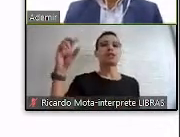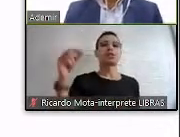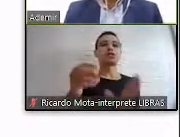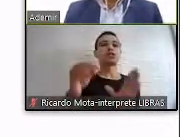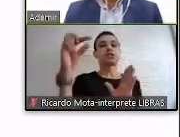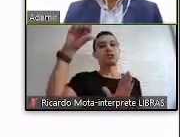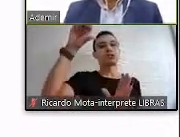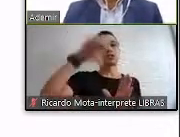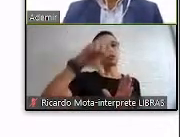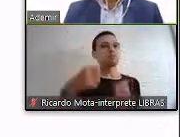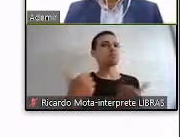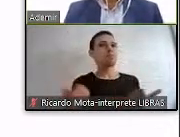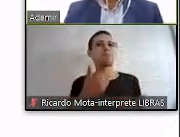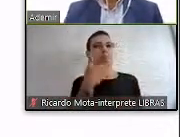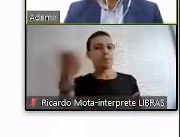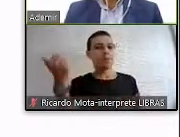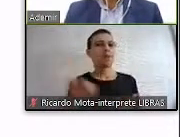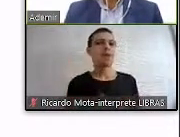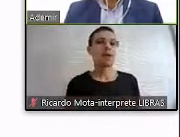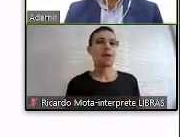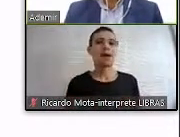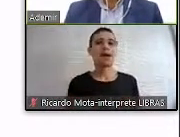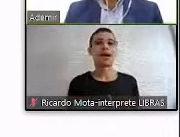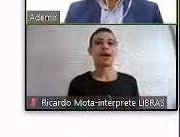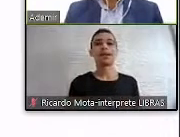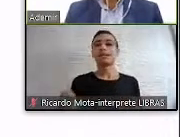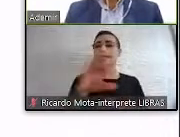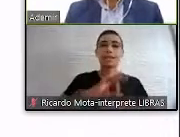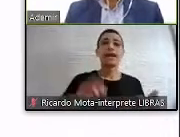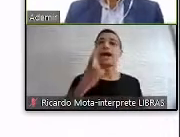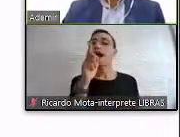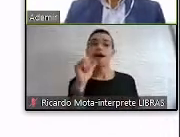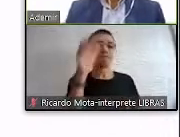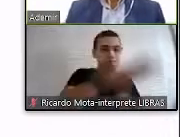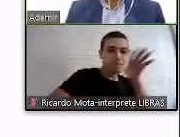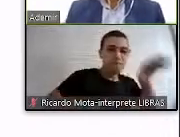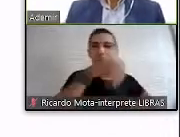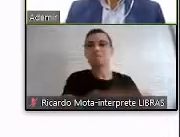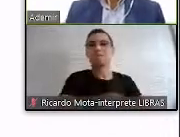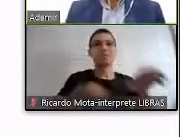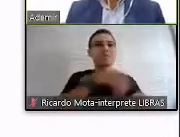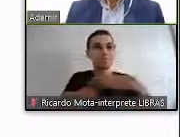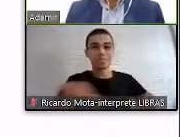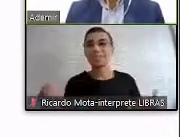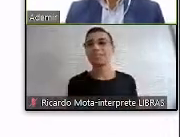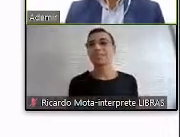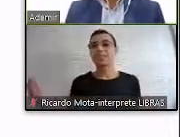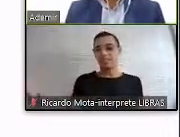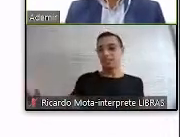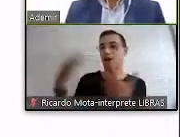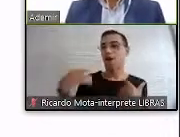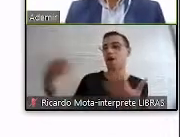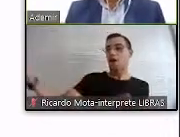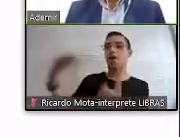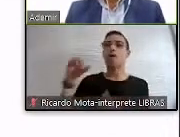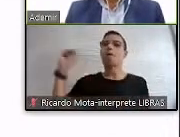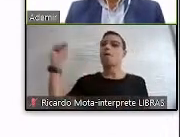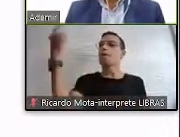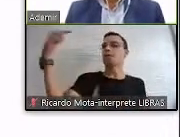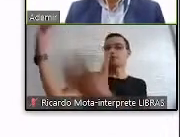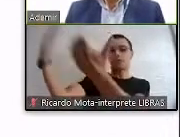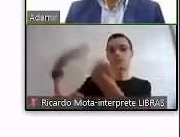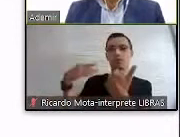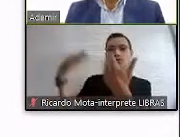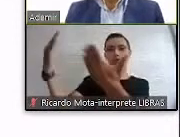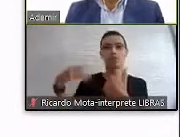manutenção de geradores, sistema de aquecimento, de piscina, de calefação, sistema de refrigeração, sistema de segurança